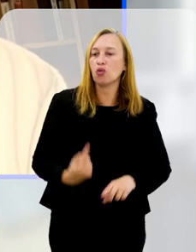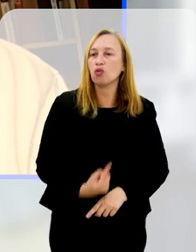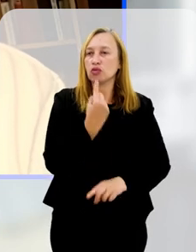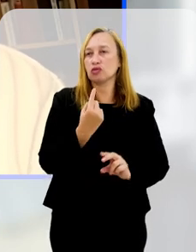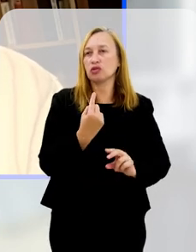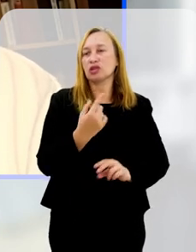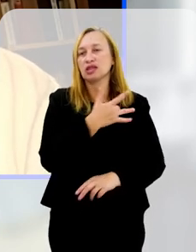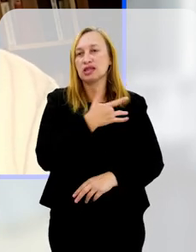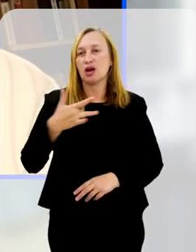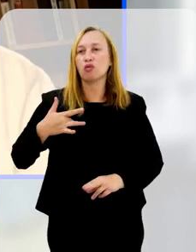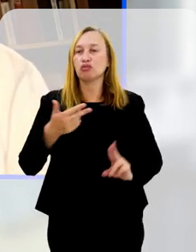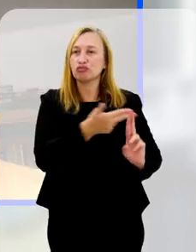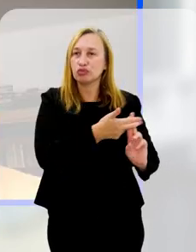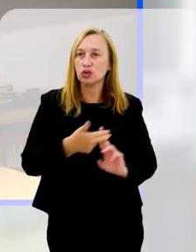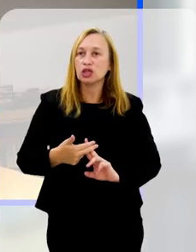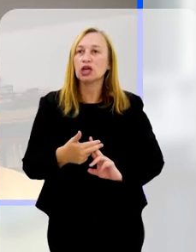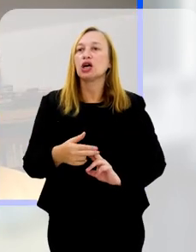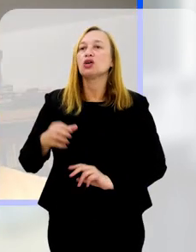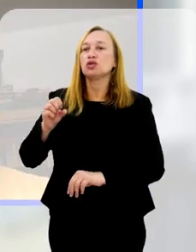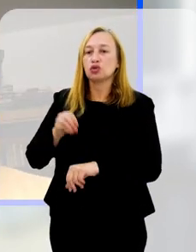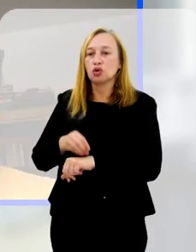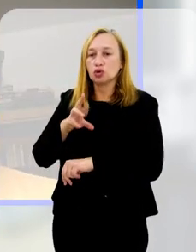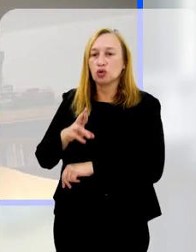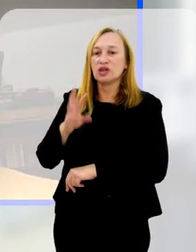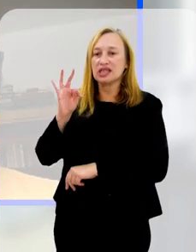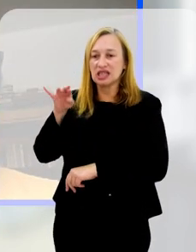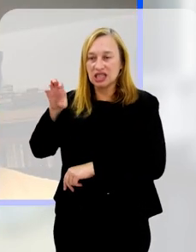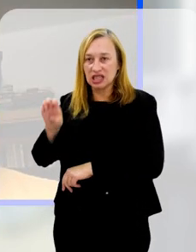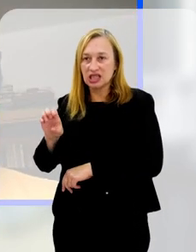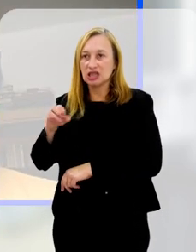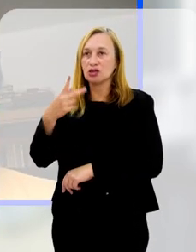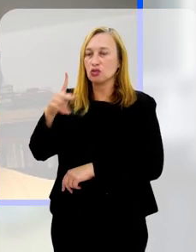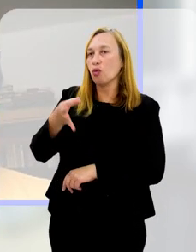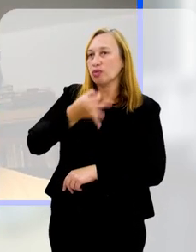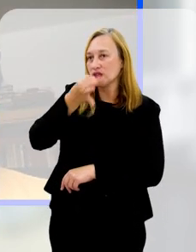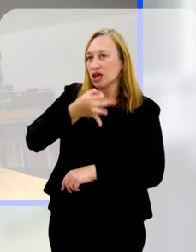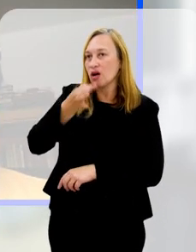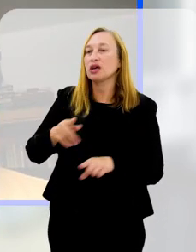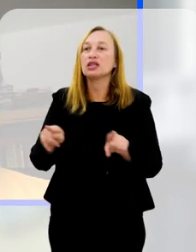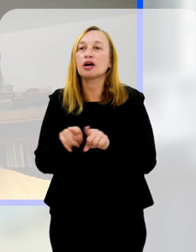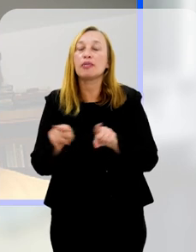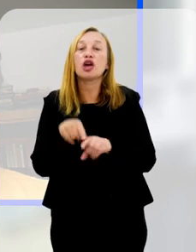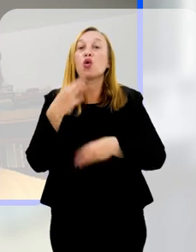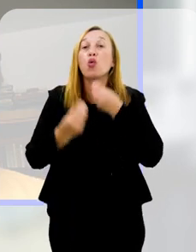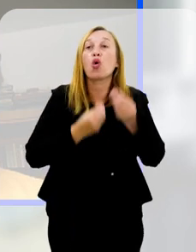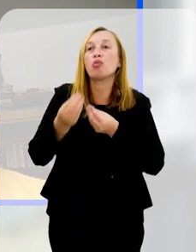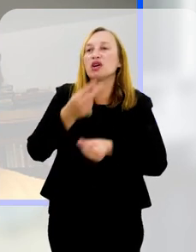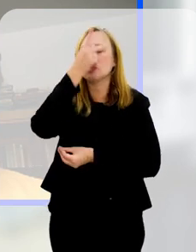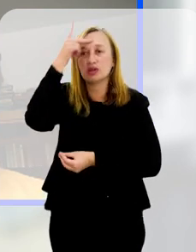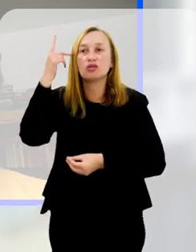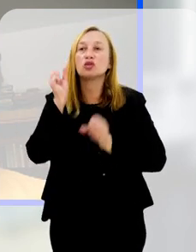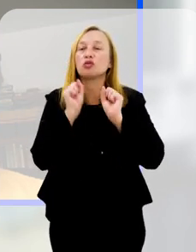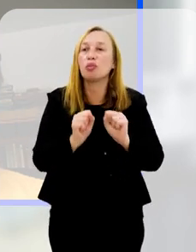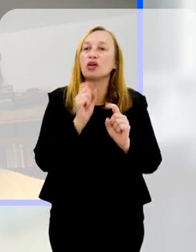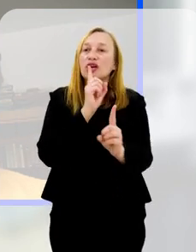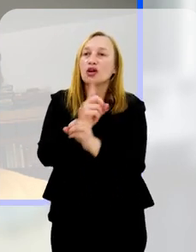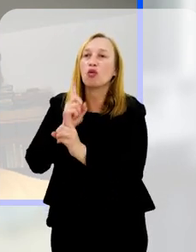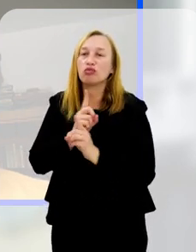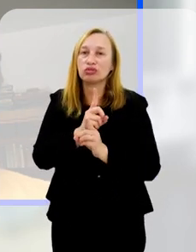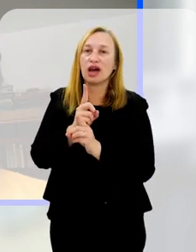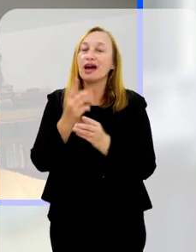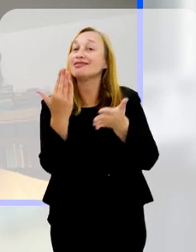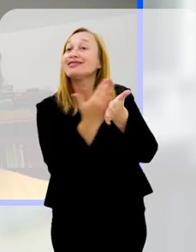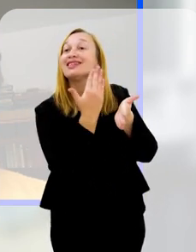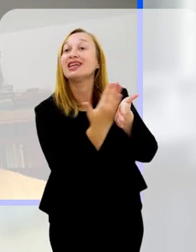sistema único de saúde. Doutor Santino, gostaria de saber a sua opinião, e emendo aí, querendo saber como é que as